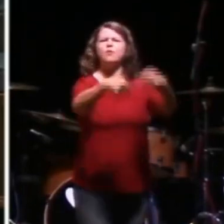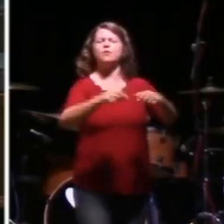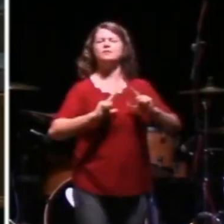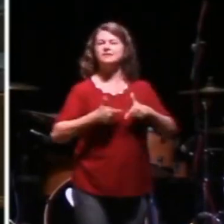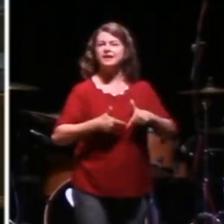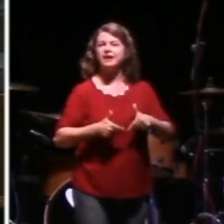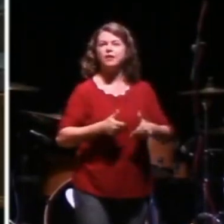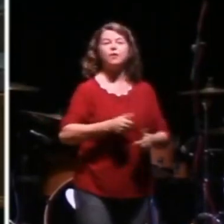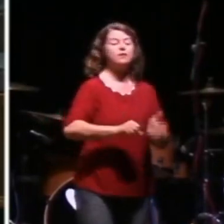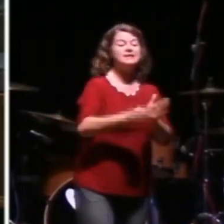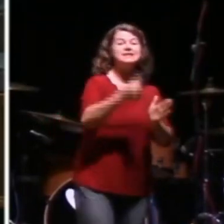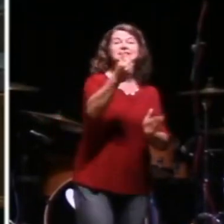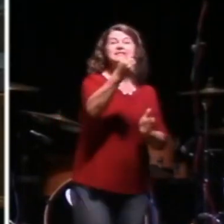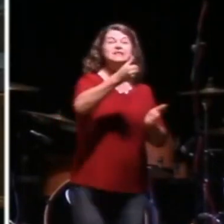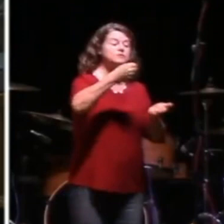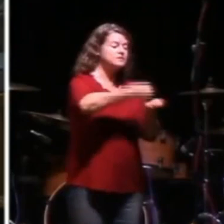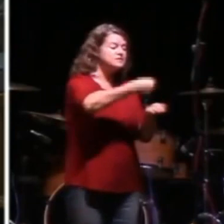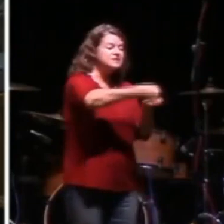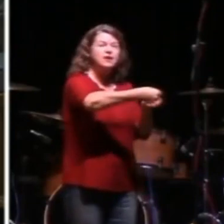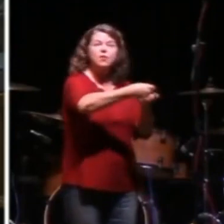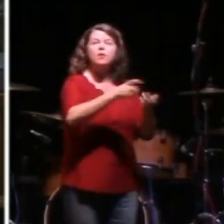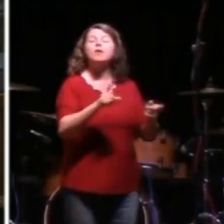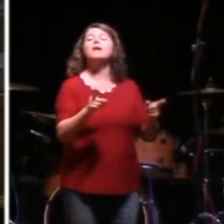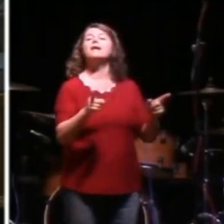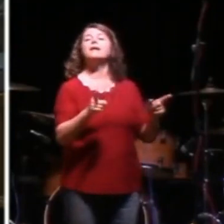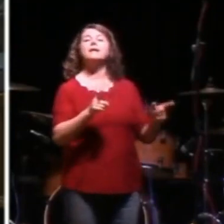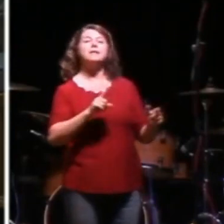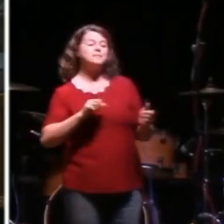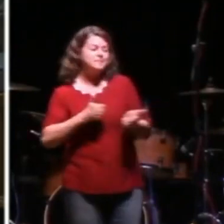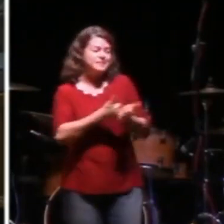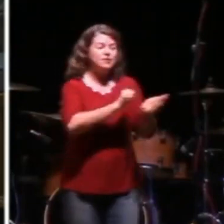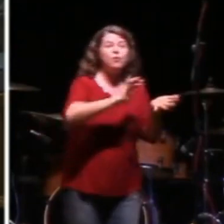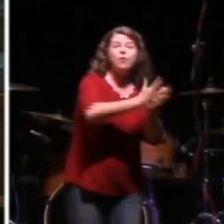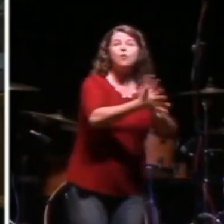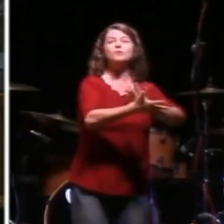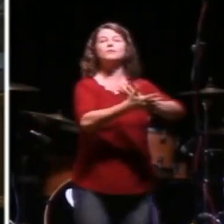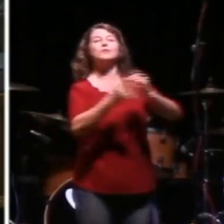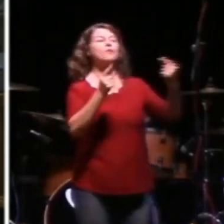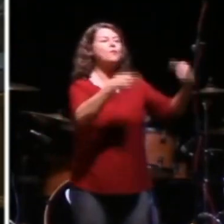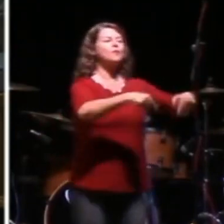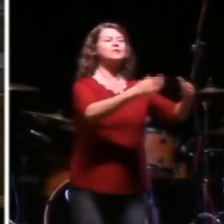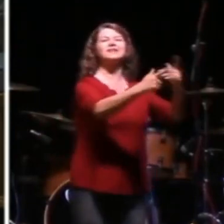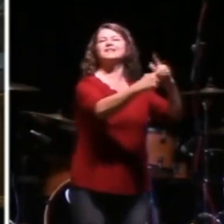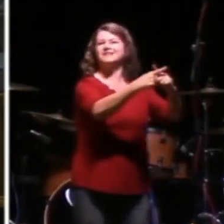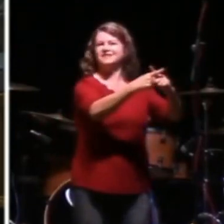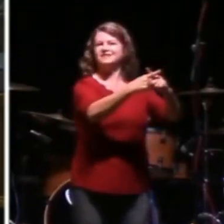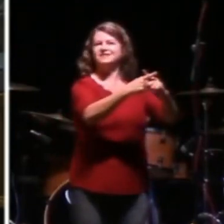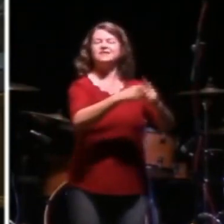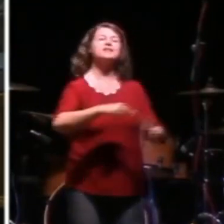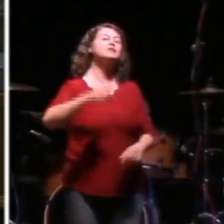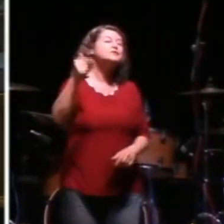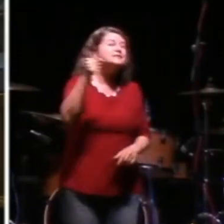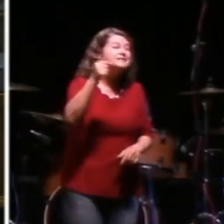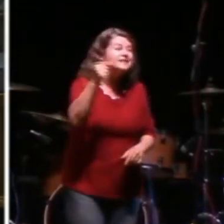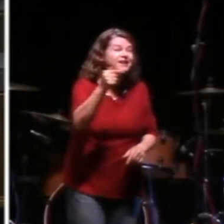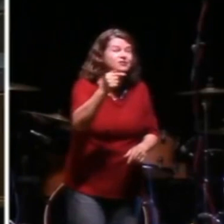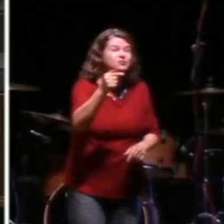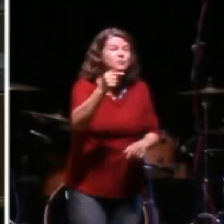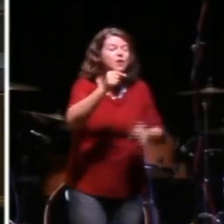fala sobre perseguição contra o povo de deus contra a igreja e o sétimo selo anuncia